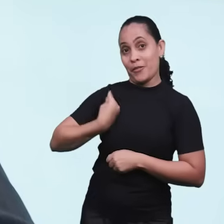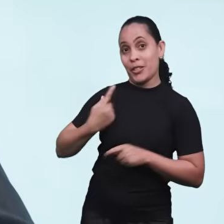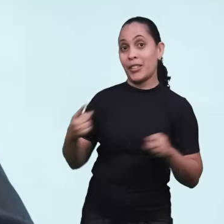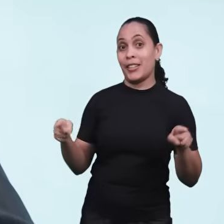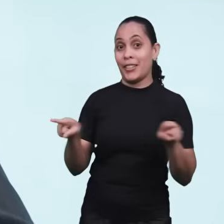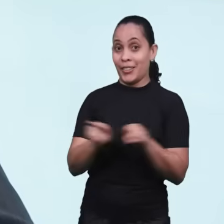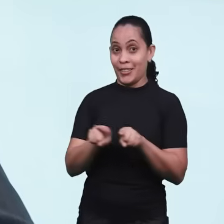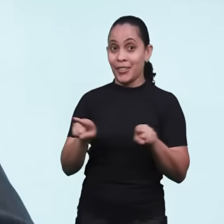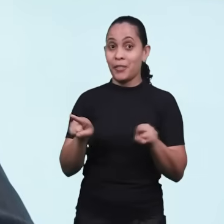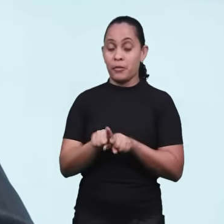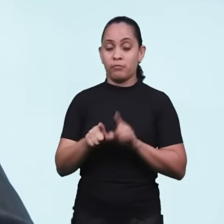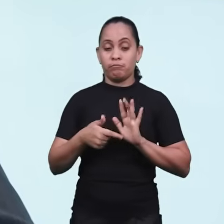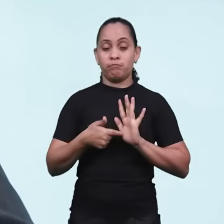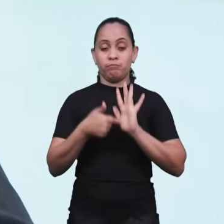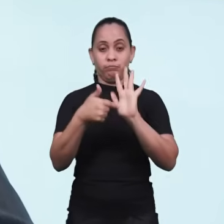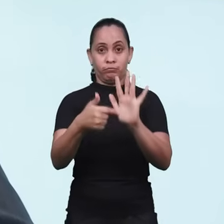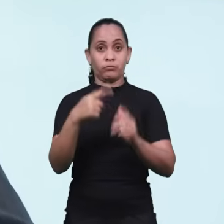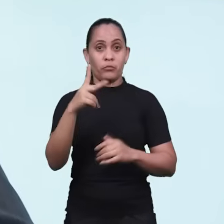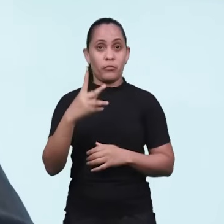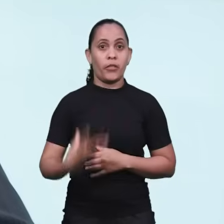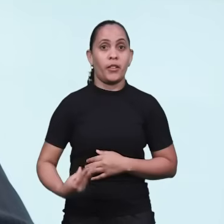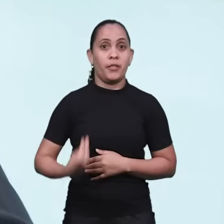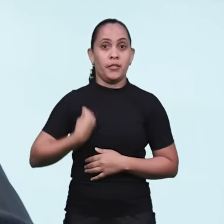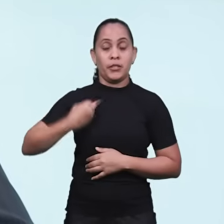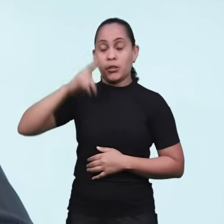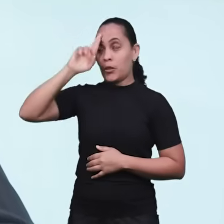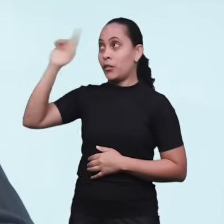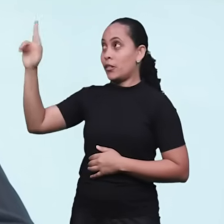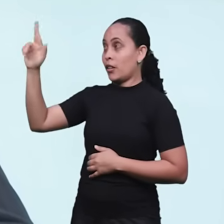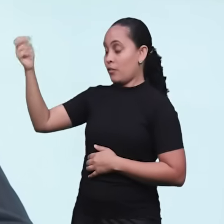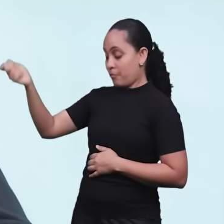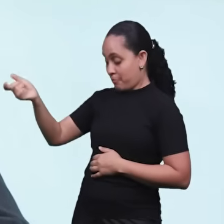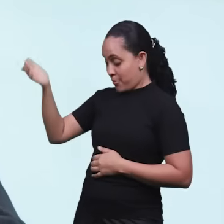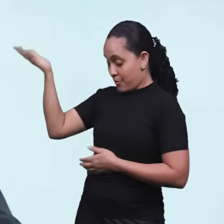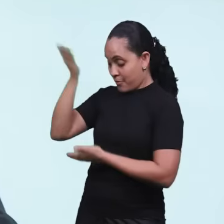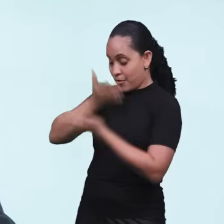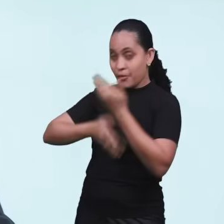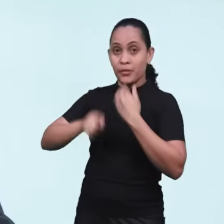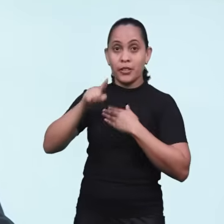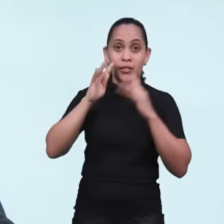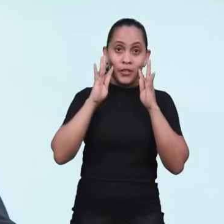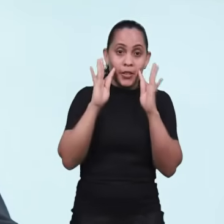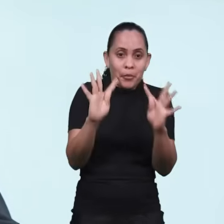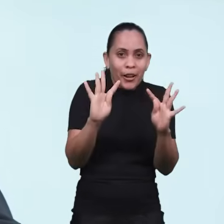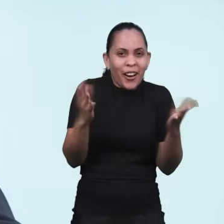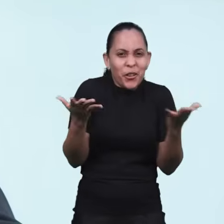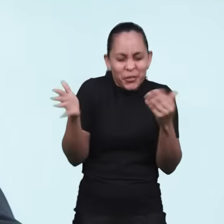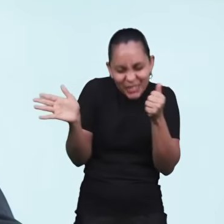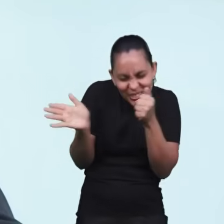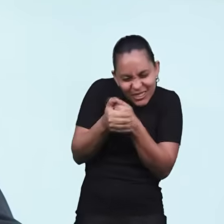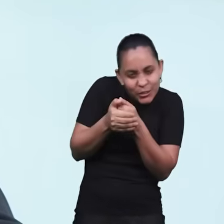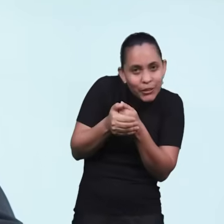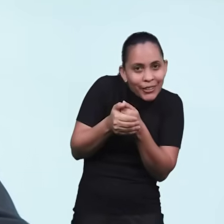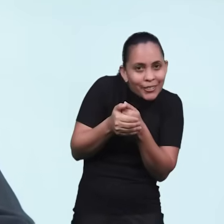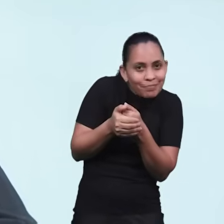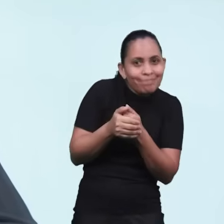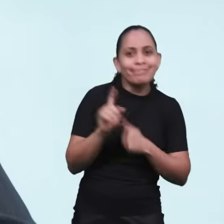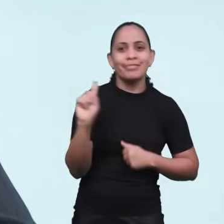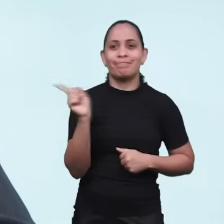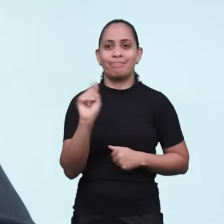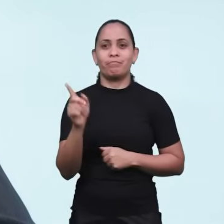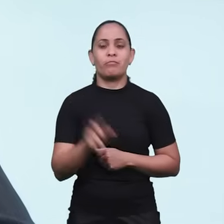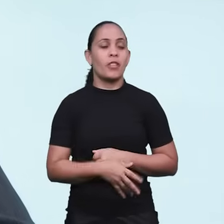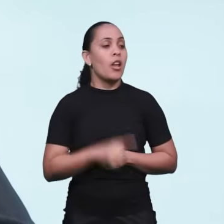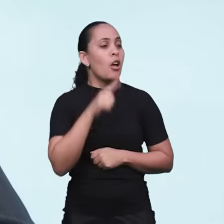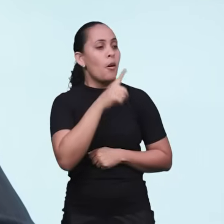Refletindo na sua vida a luz do Senhor, porque a partir desse momento não tem como você se esconder mais, né? Agora, isso que o pastor Juliano